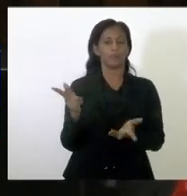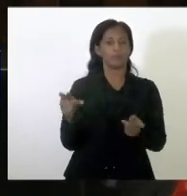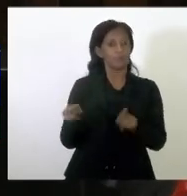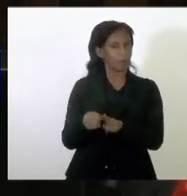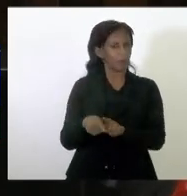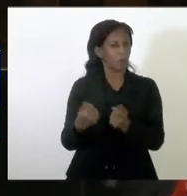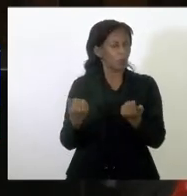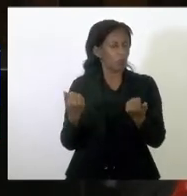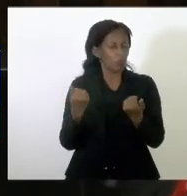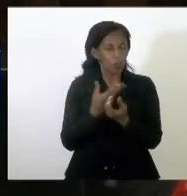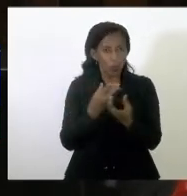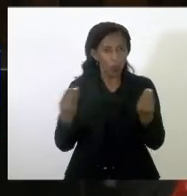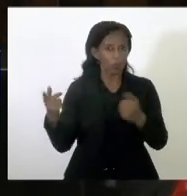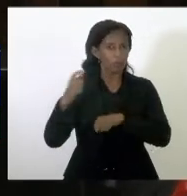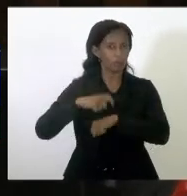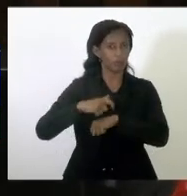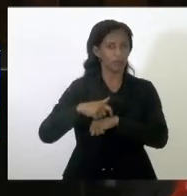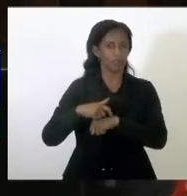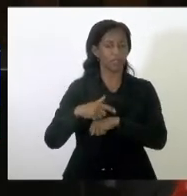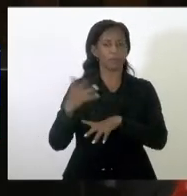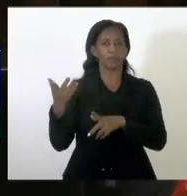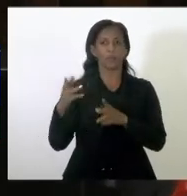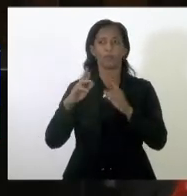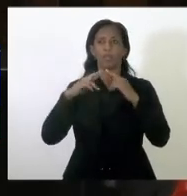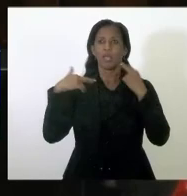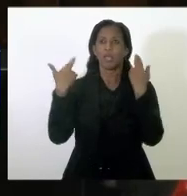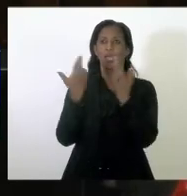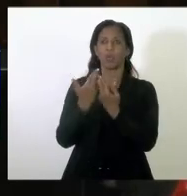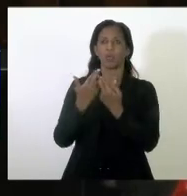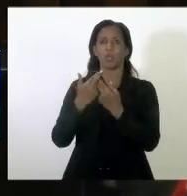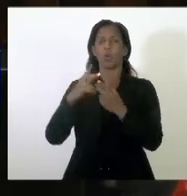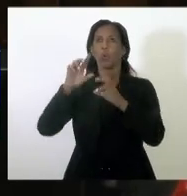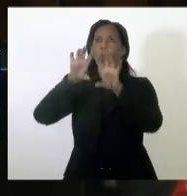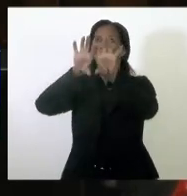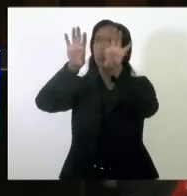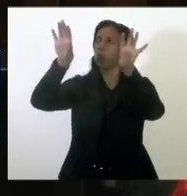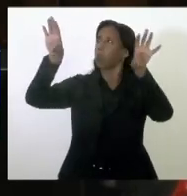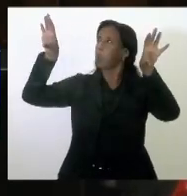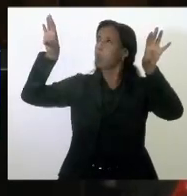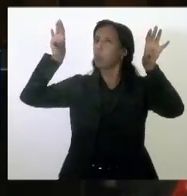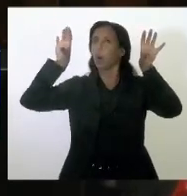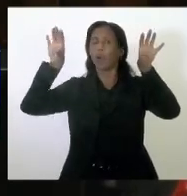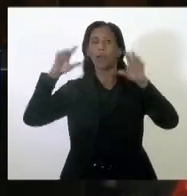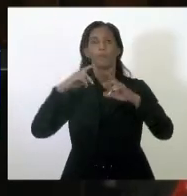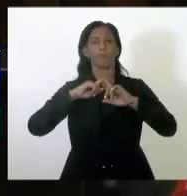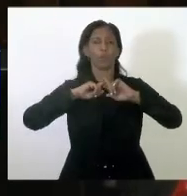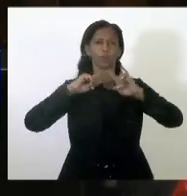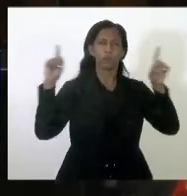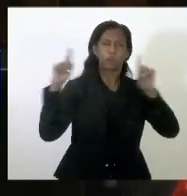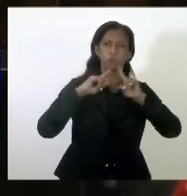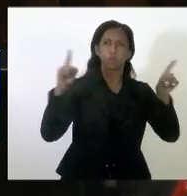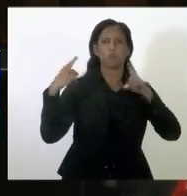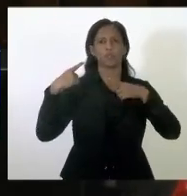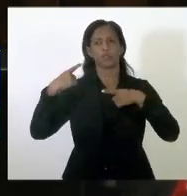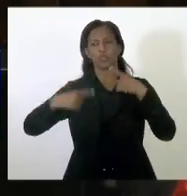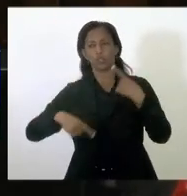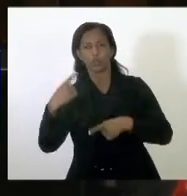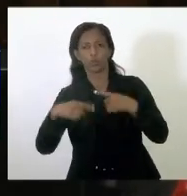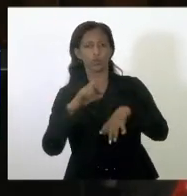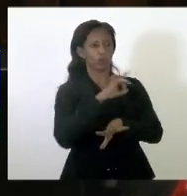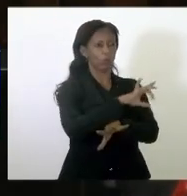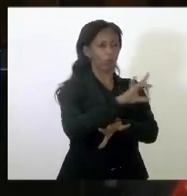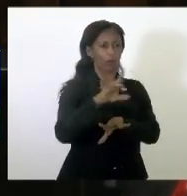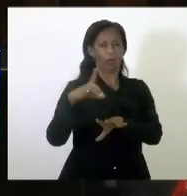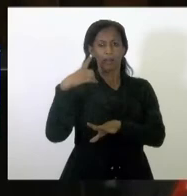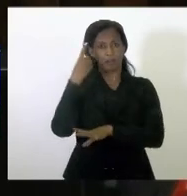casa dividiram as sessões com diversos concursados nas galerias, pleiteando, discutindo com cada deputado, e agora